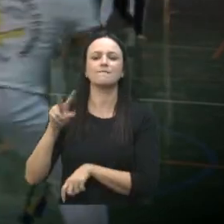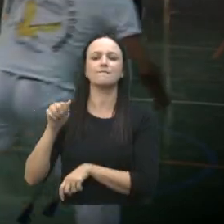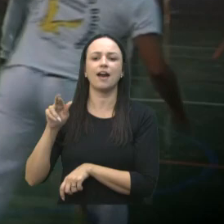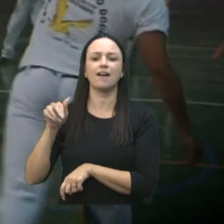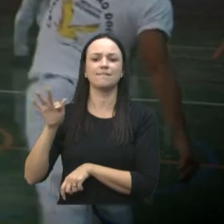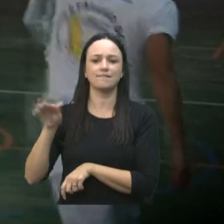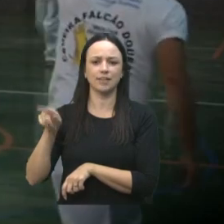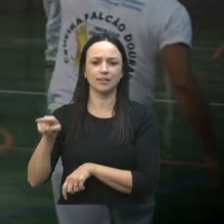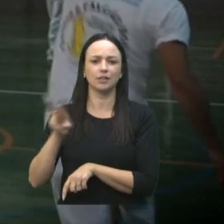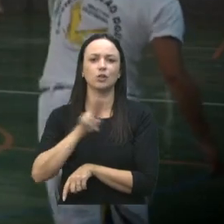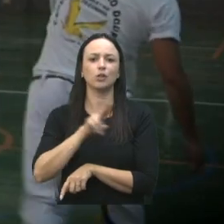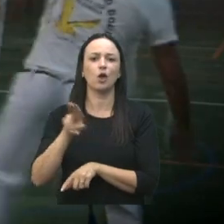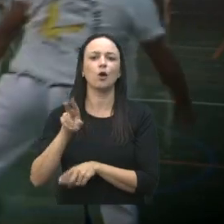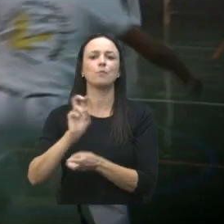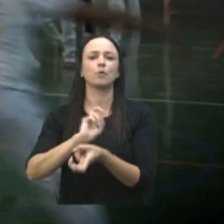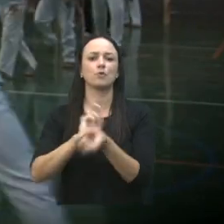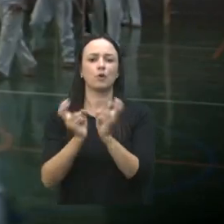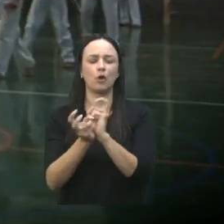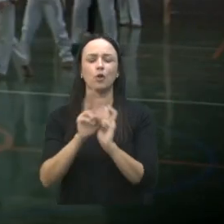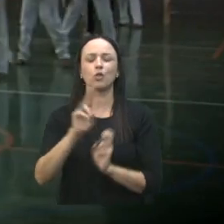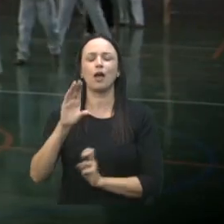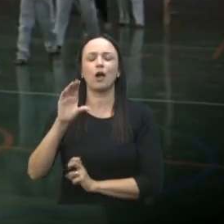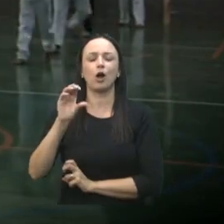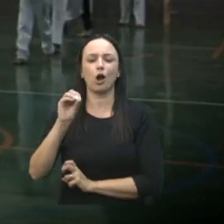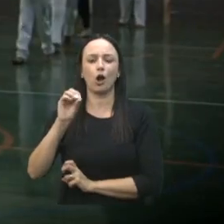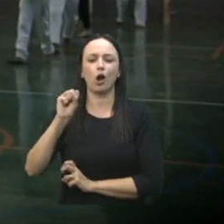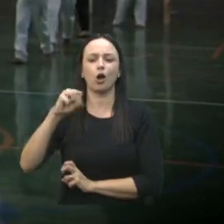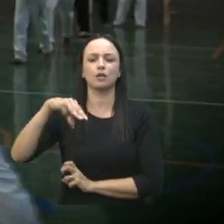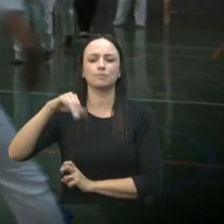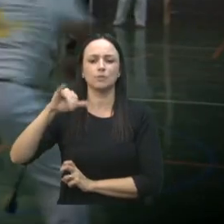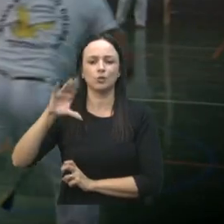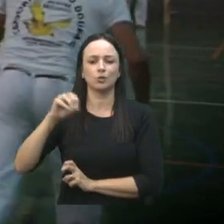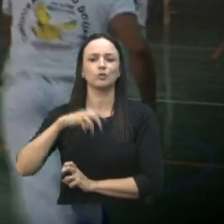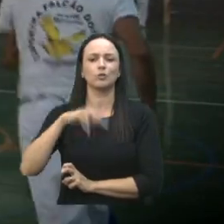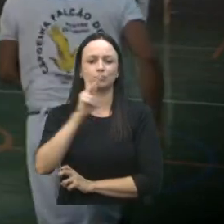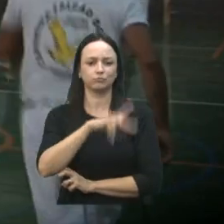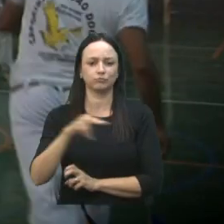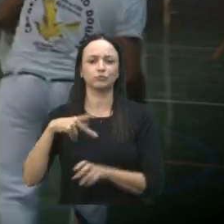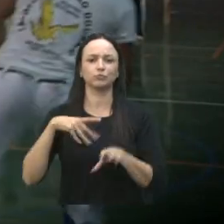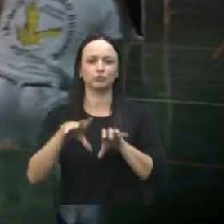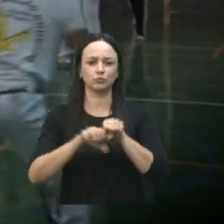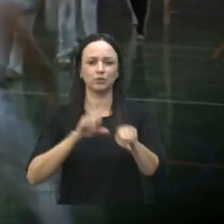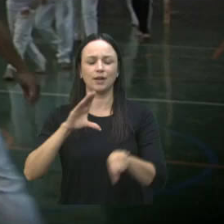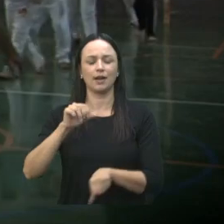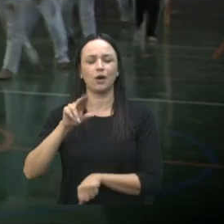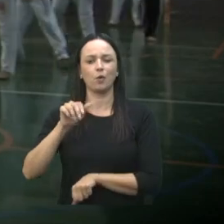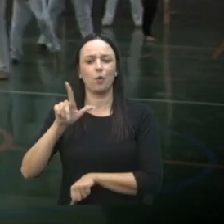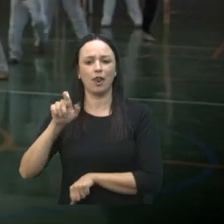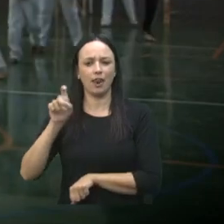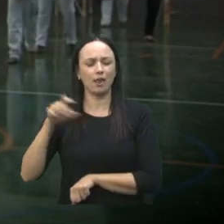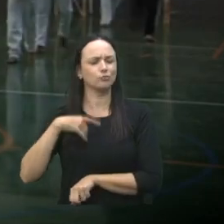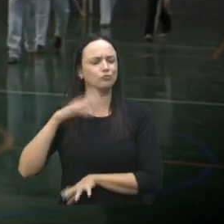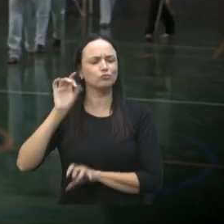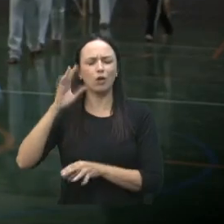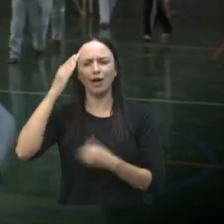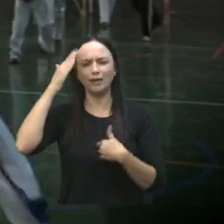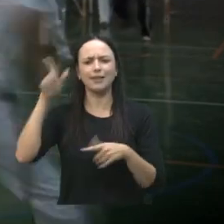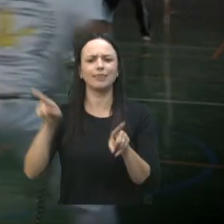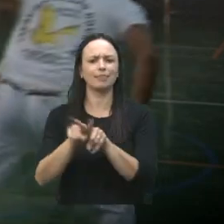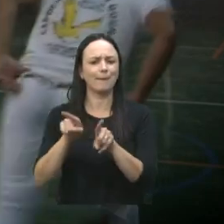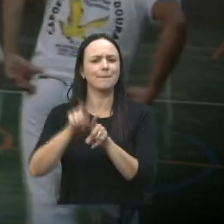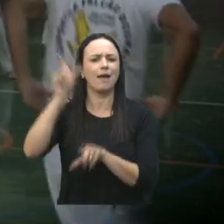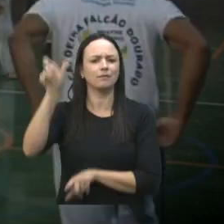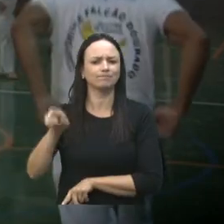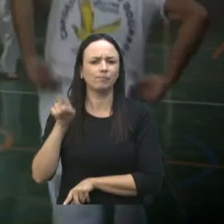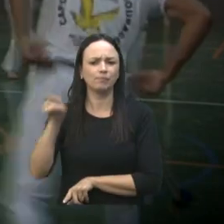da capoeira Cósmico, na onde eu tenho esse grande mestre, que eu sou formado do mestre Caculé. Só tenho a agradecer também ao mestre Caculé,